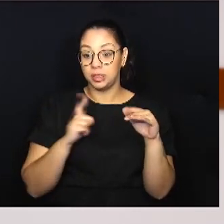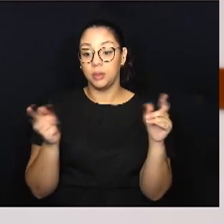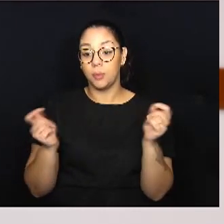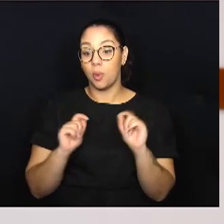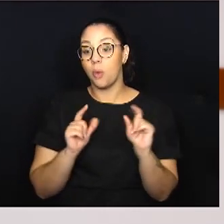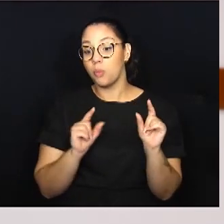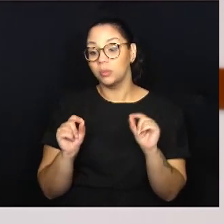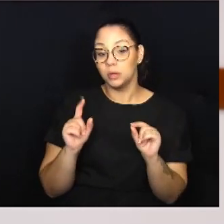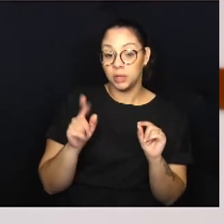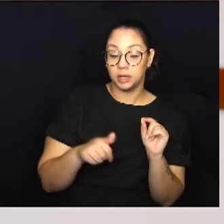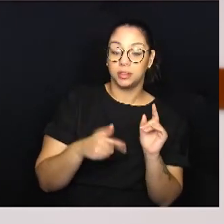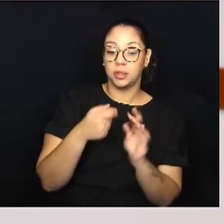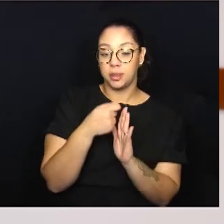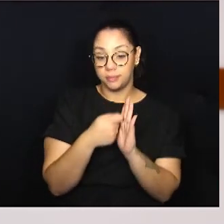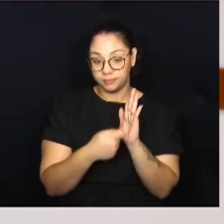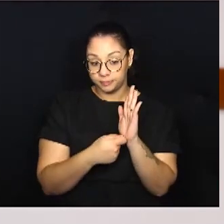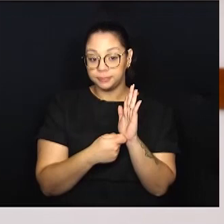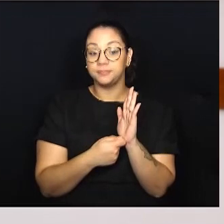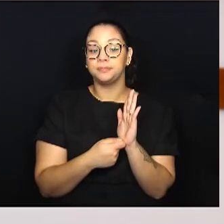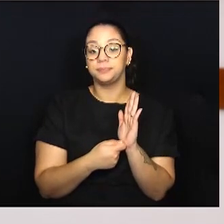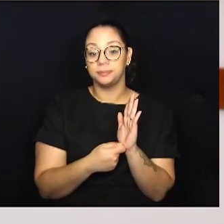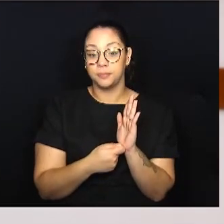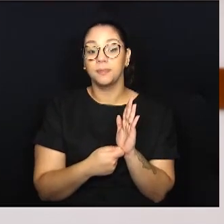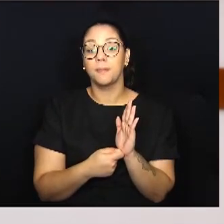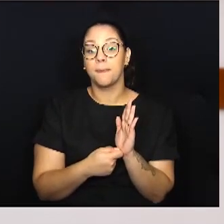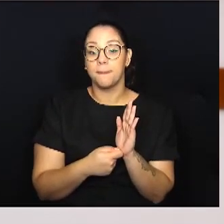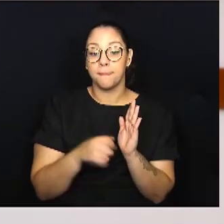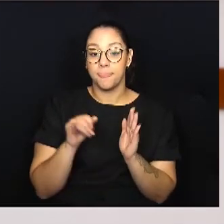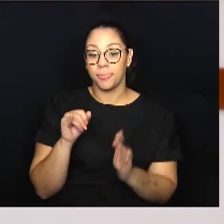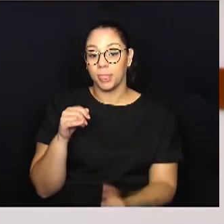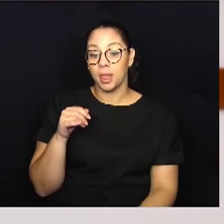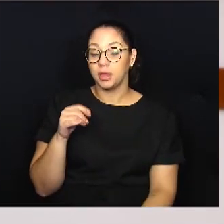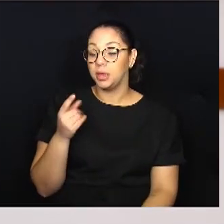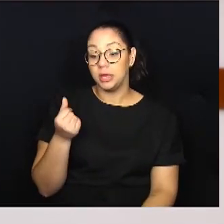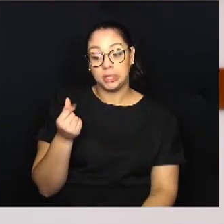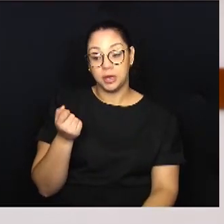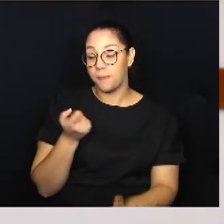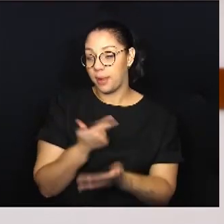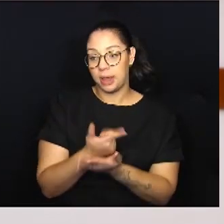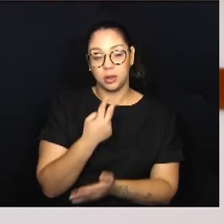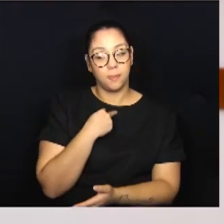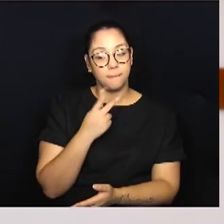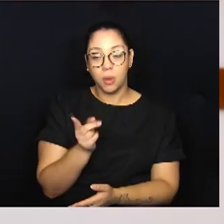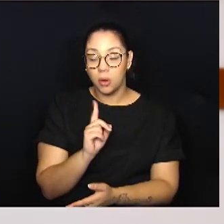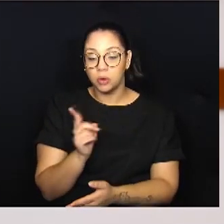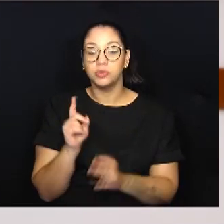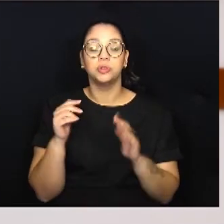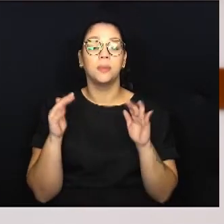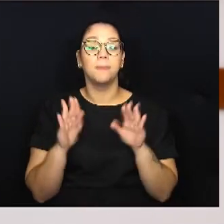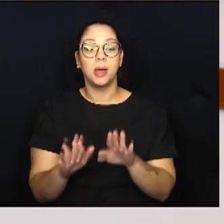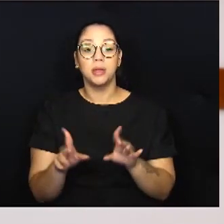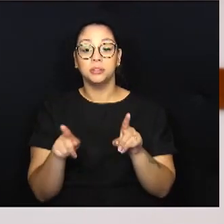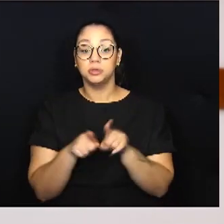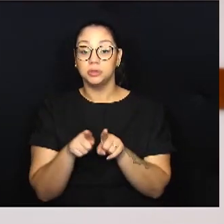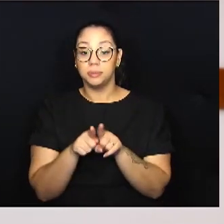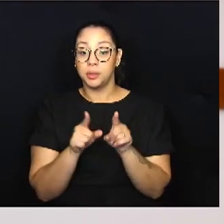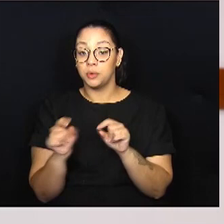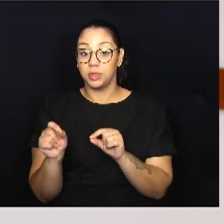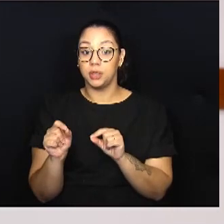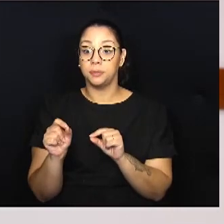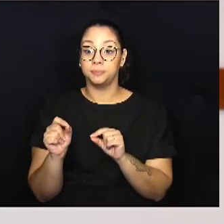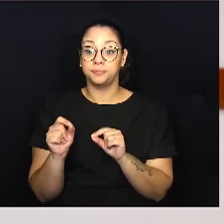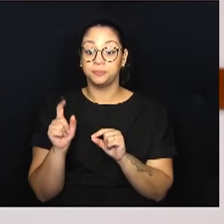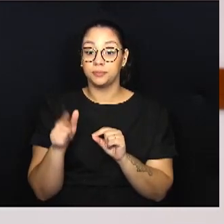da imprescritibilidade, da inafiançabilidade, mas mesmo assim ainda